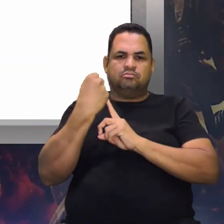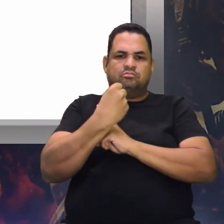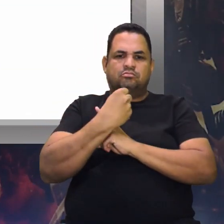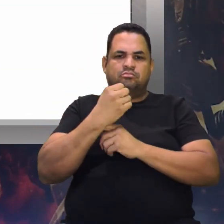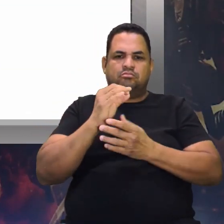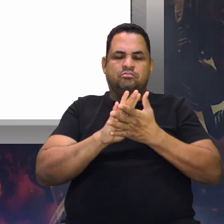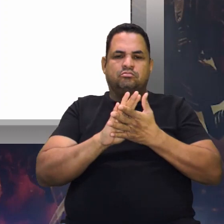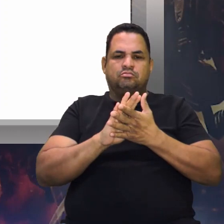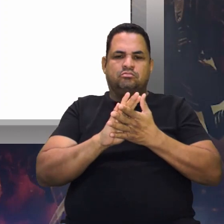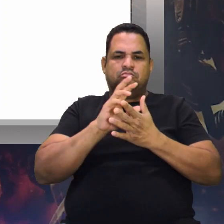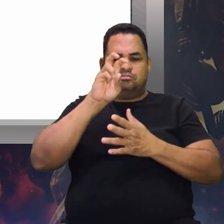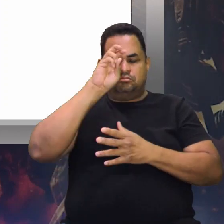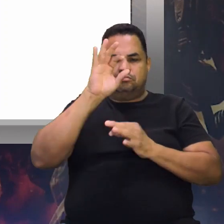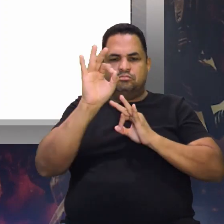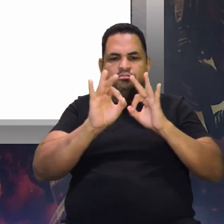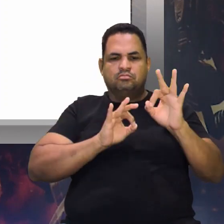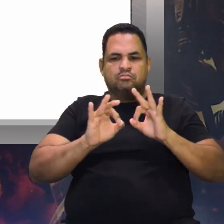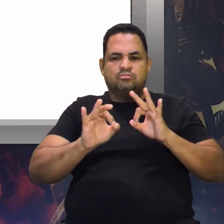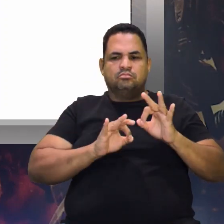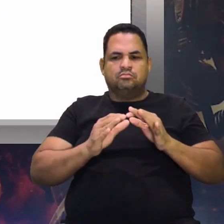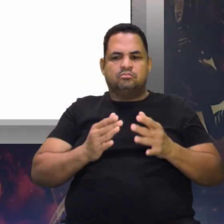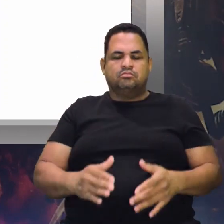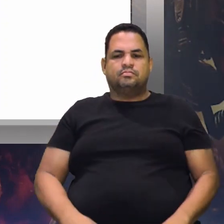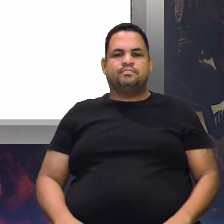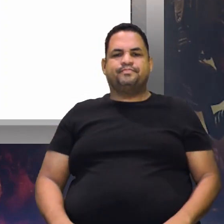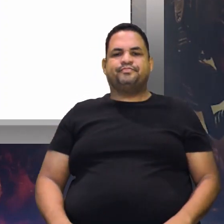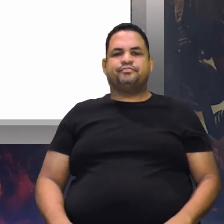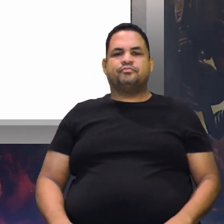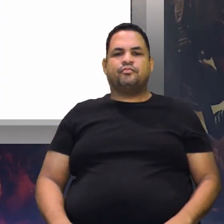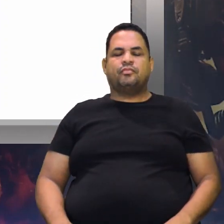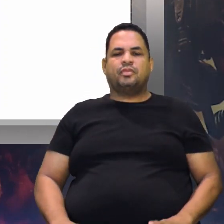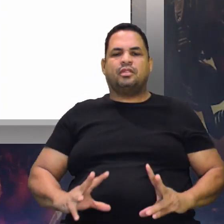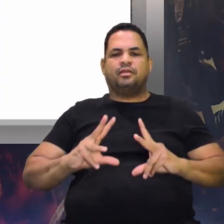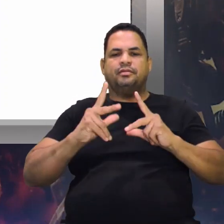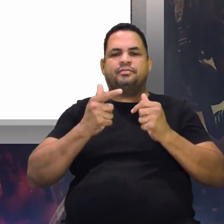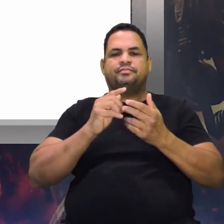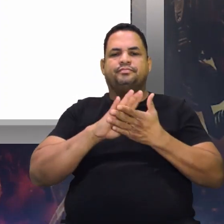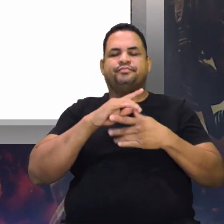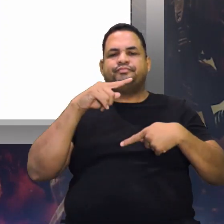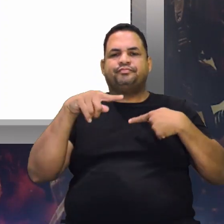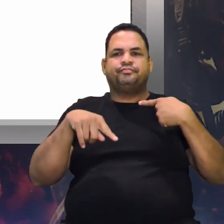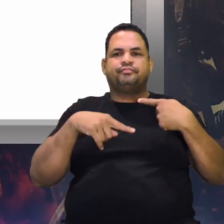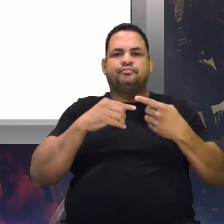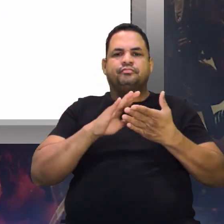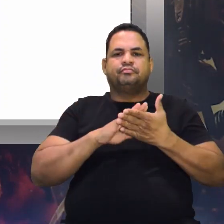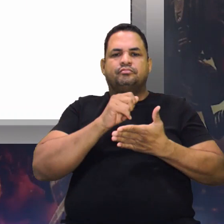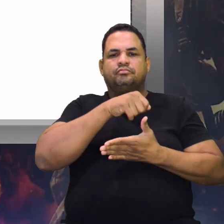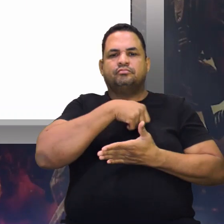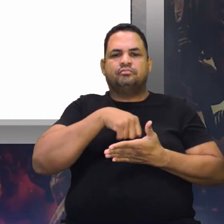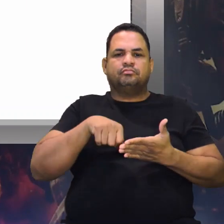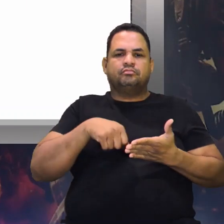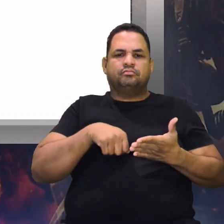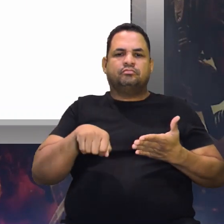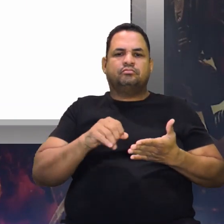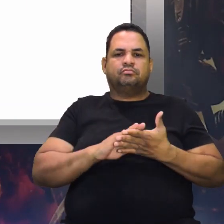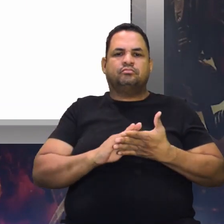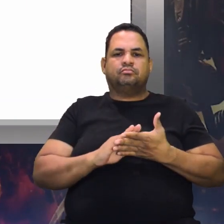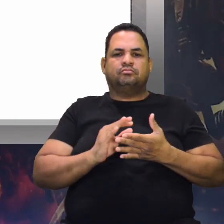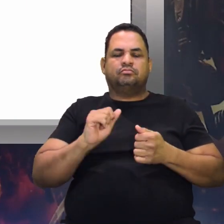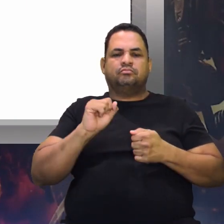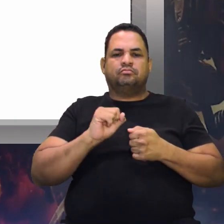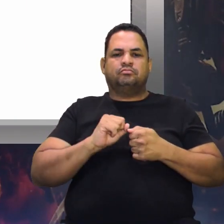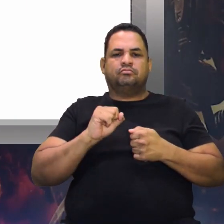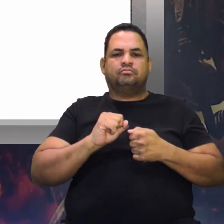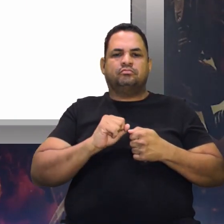forma. Então, com todo esse papel, todo esse amparado da escrita, foi